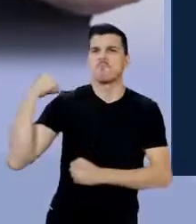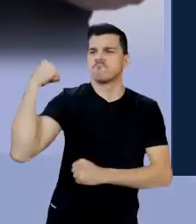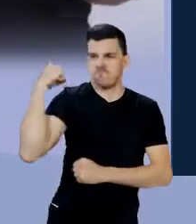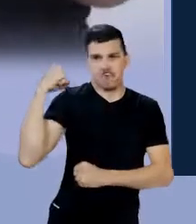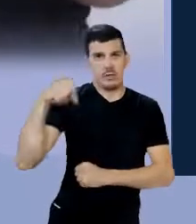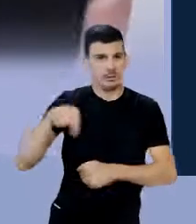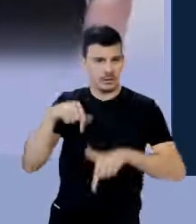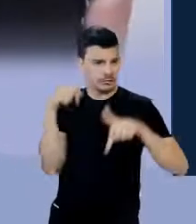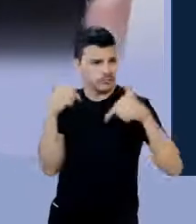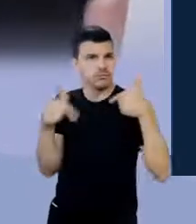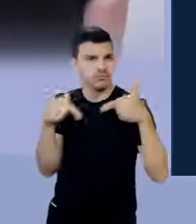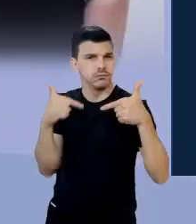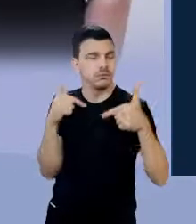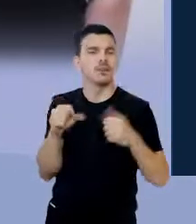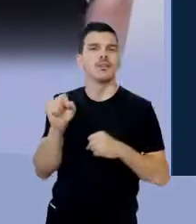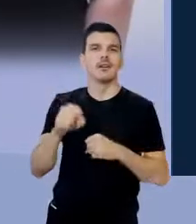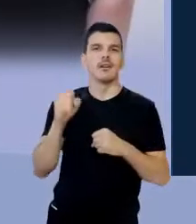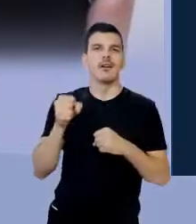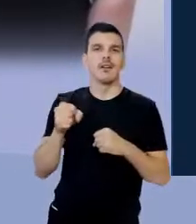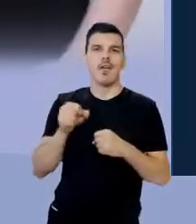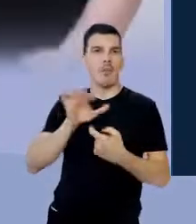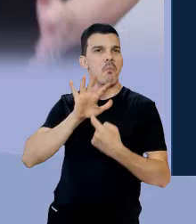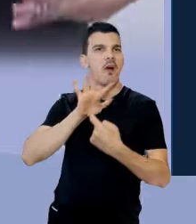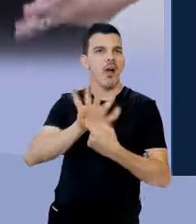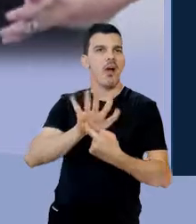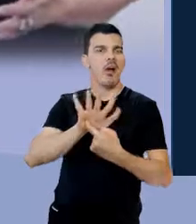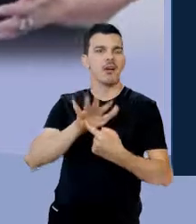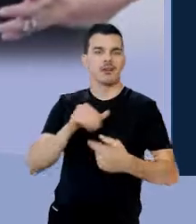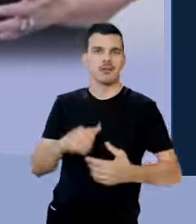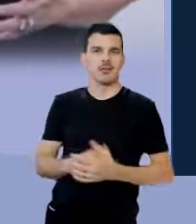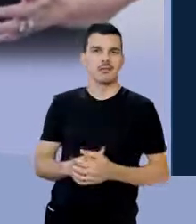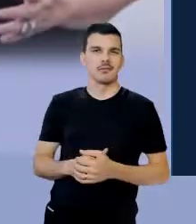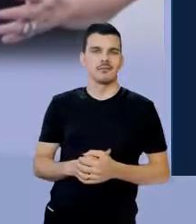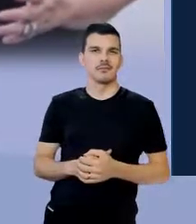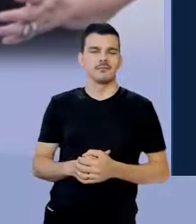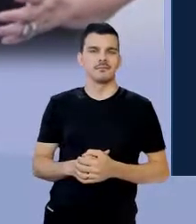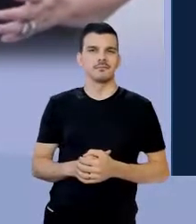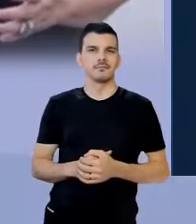sim, para trabalhos braçais. E é isso que ele está mostrando.